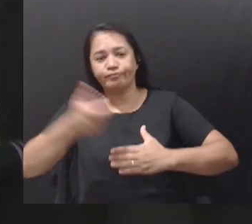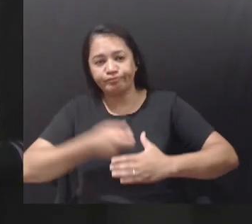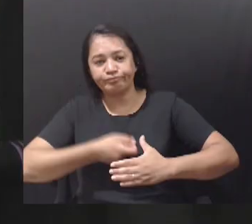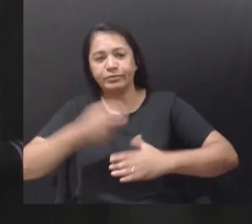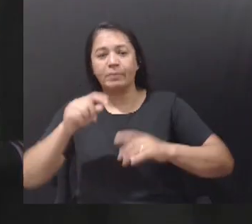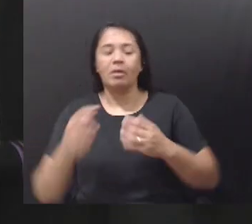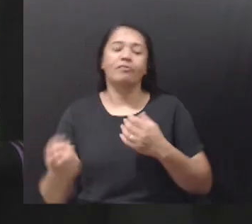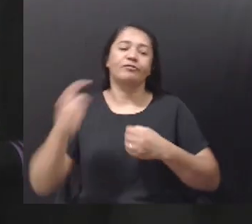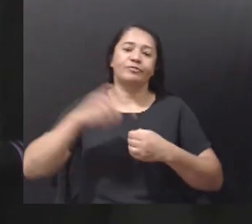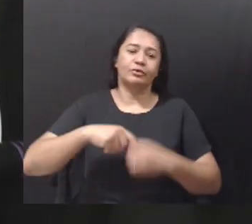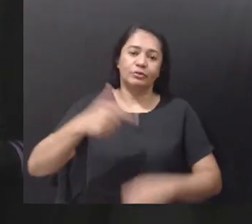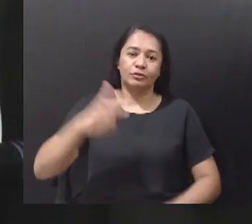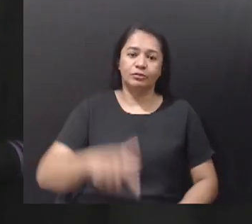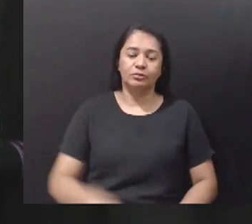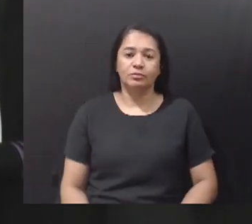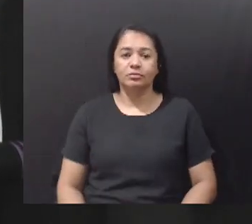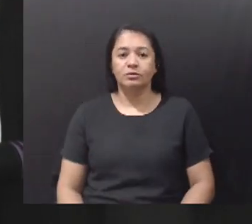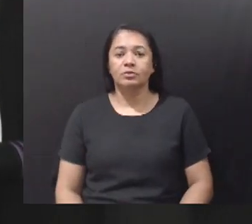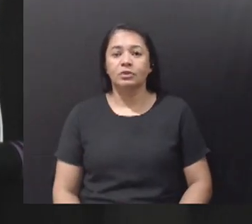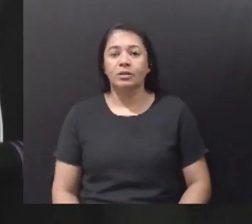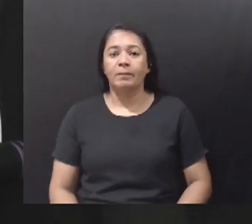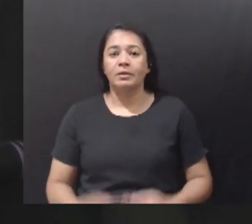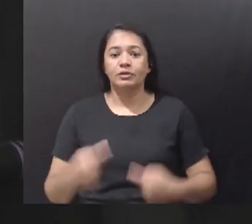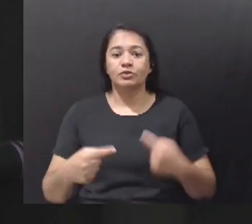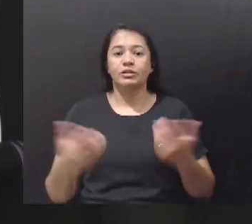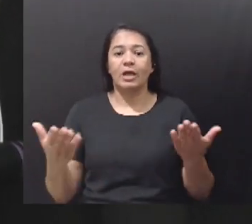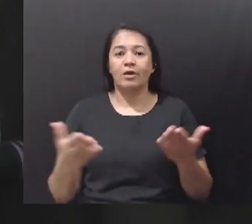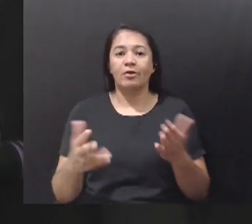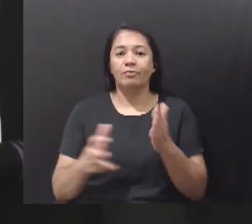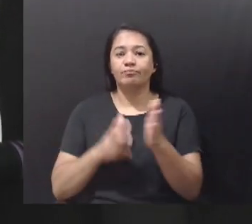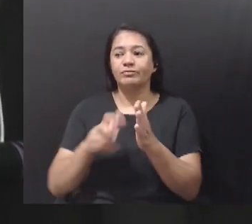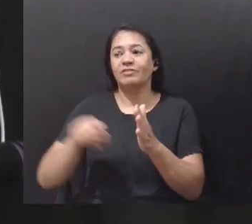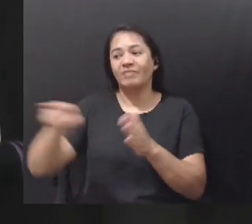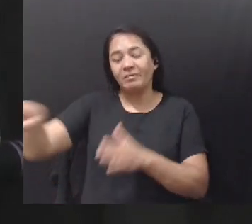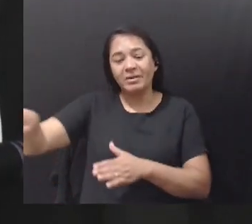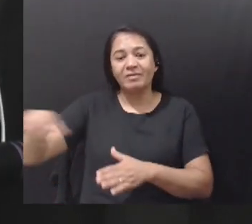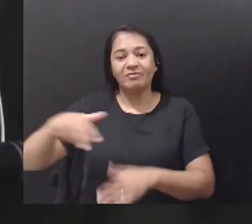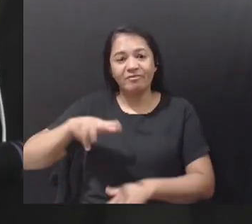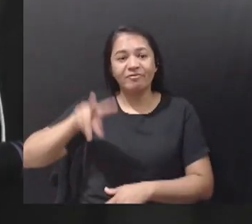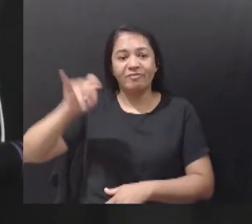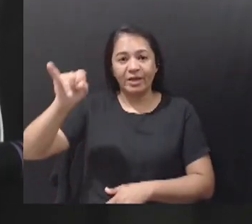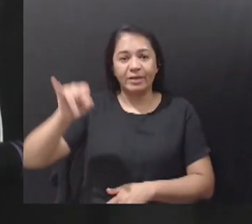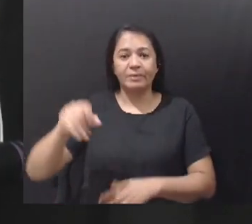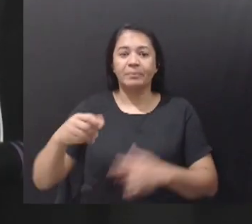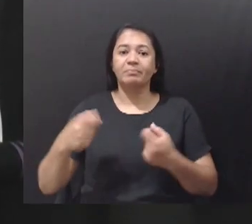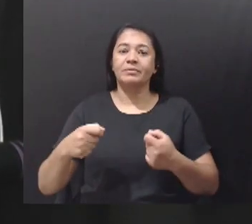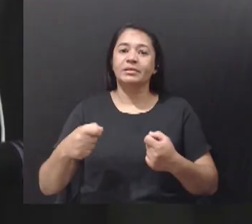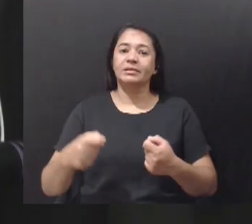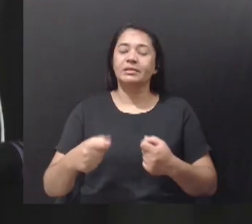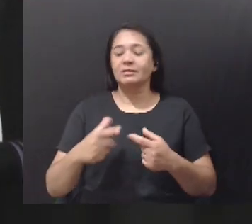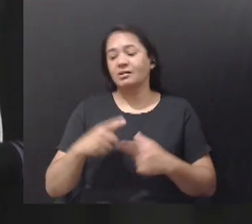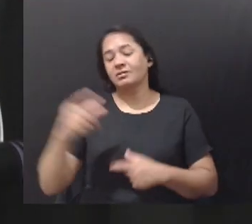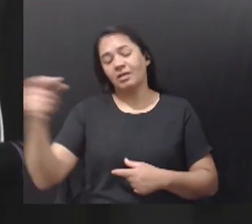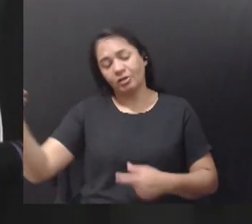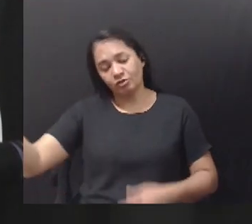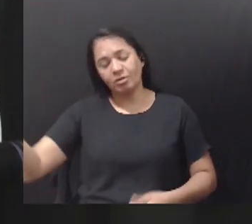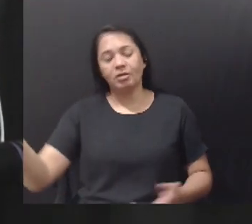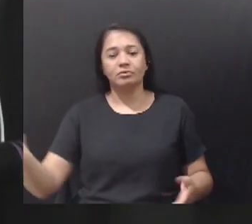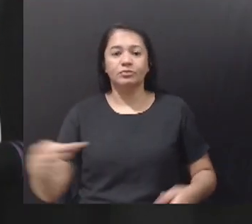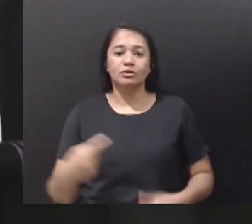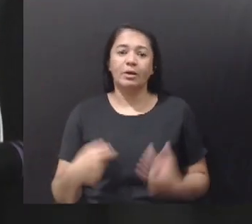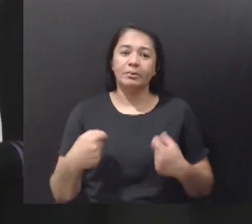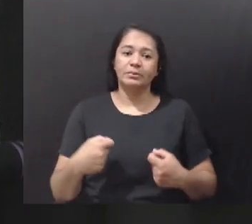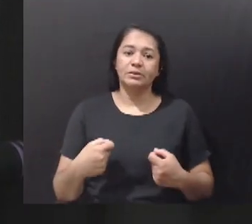estou nem discutindo isso, eu estou discutindo que agora o trem vai passar lá. Então vai o ter que sair de lá. Isso, vai ter que sair de lá. E a gente precisa ter